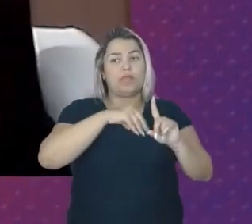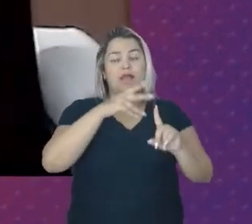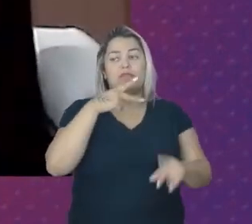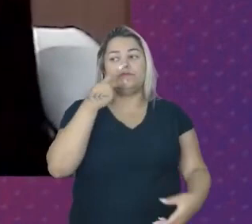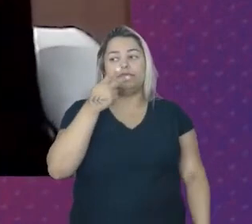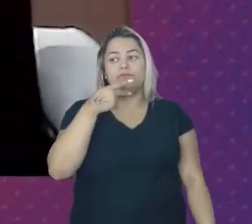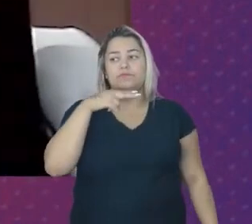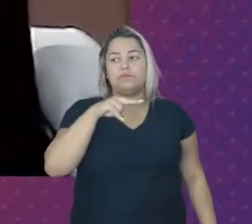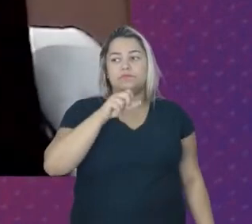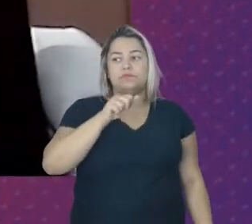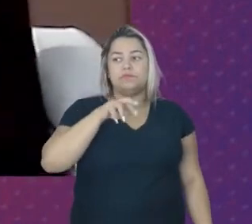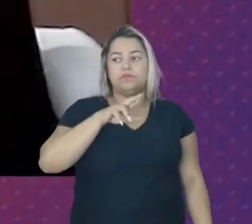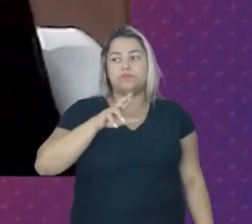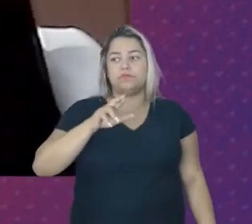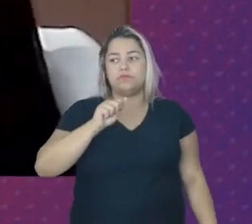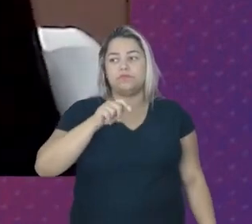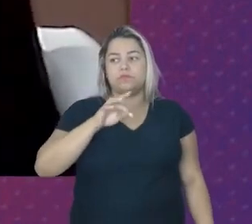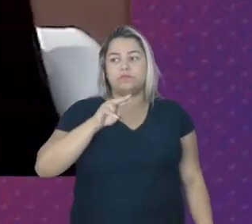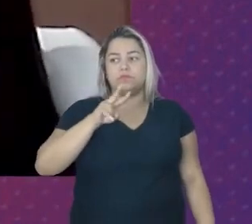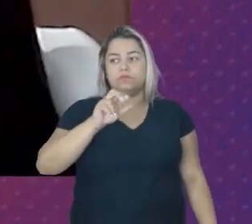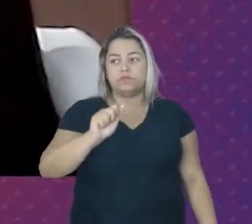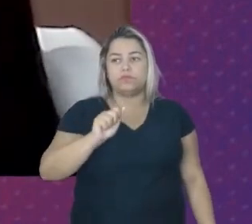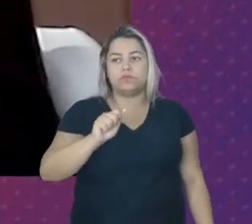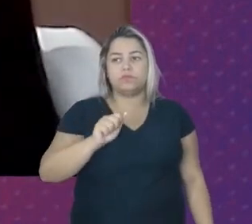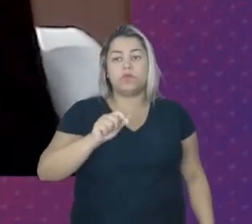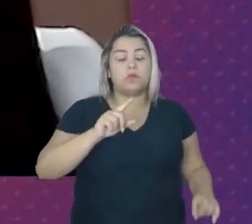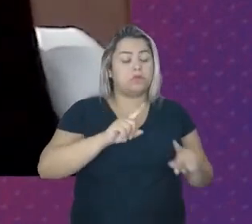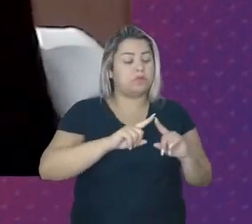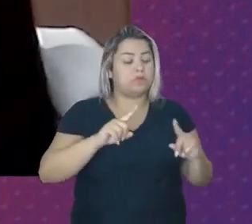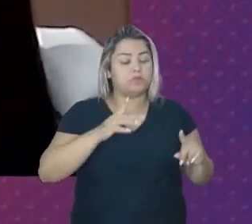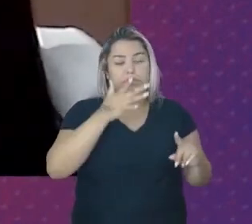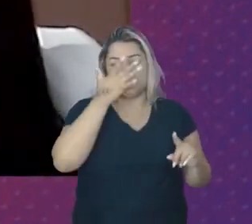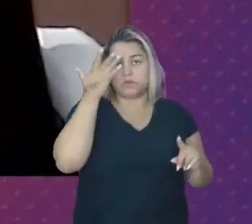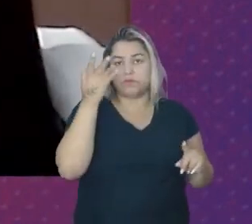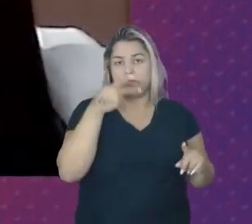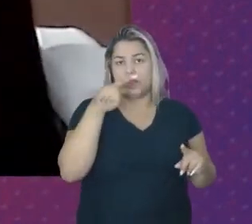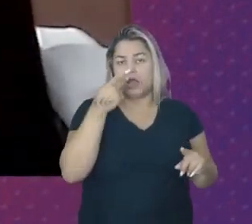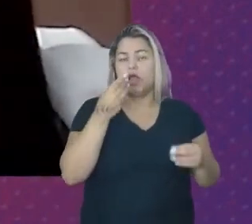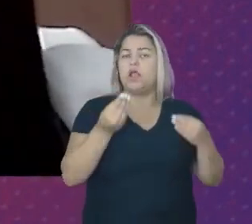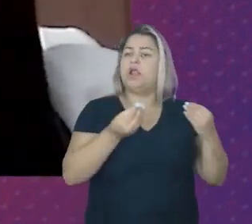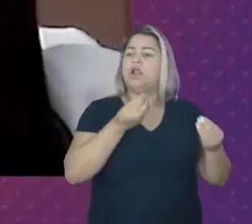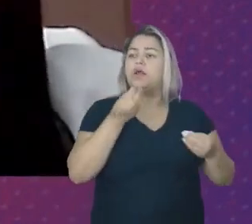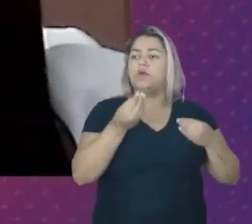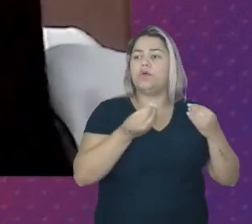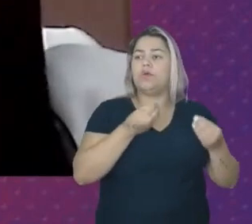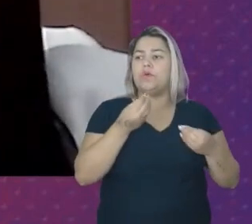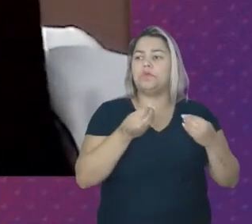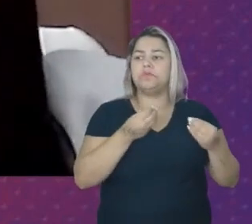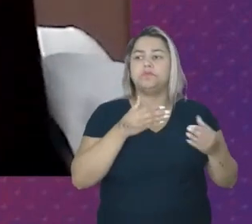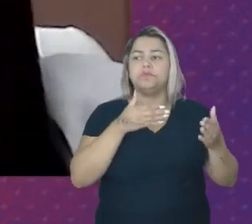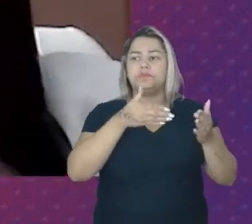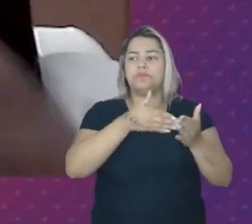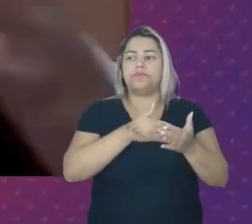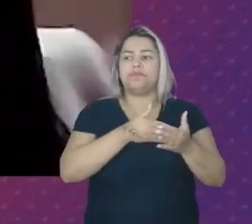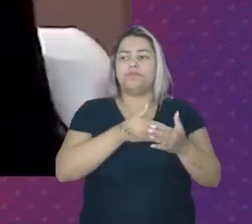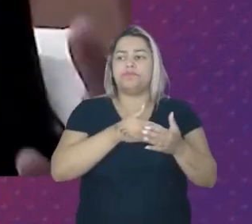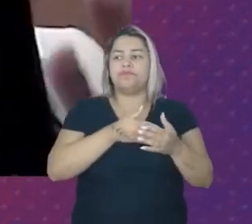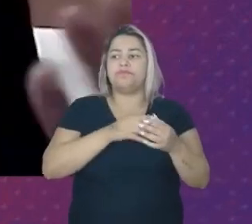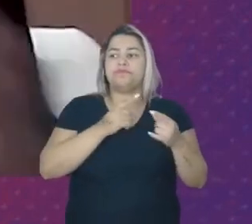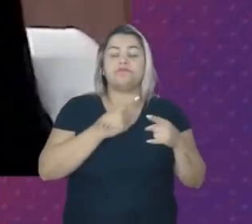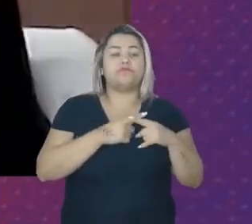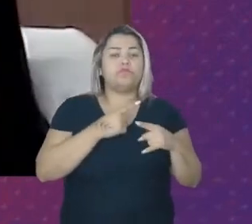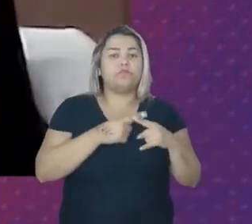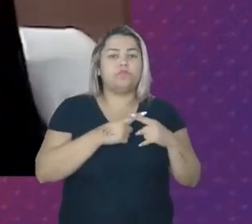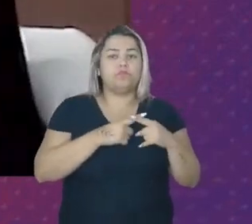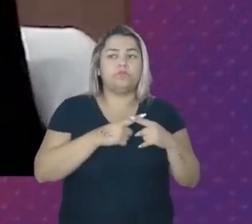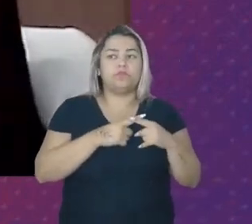e narrativa. Mas muita gente diz assim, como limitação? Por que